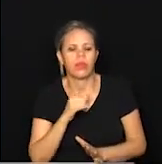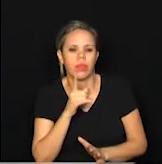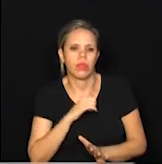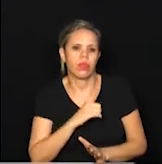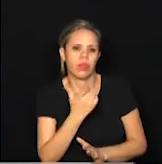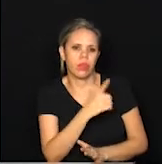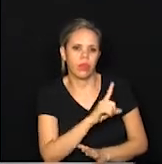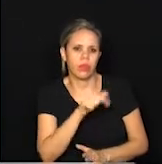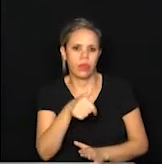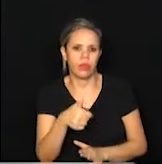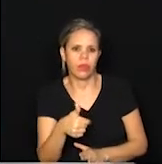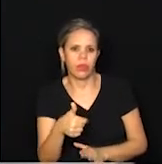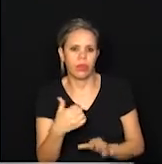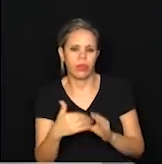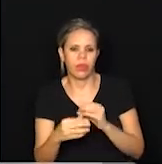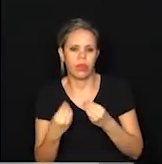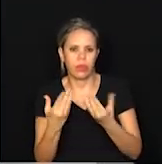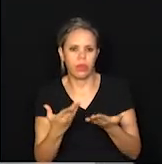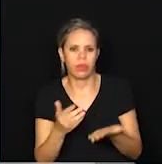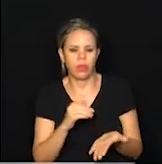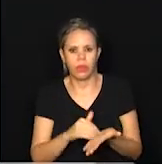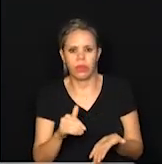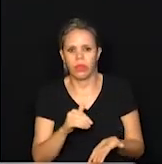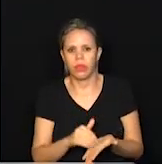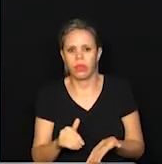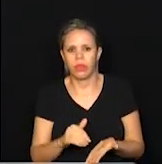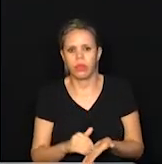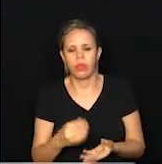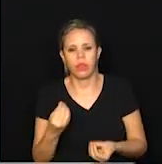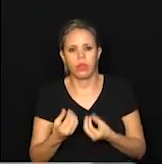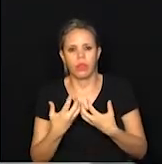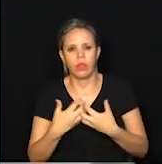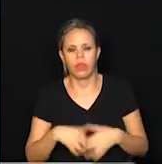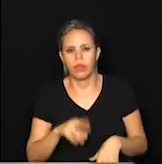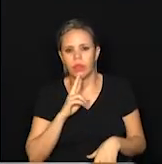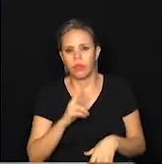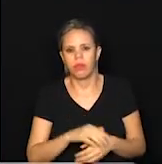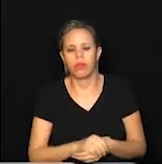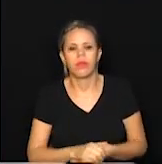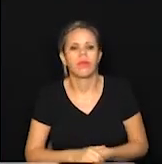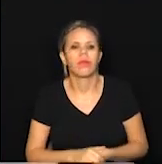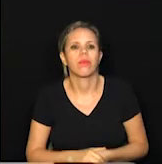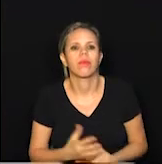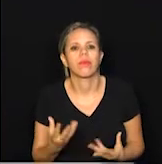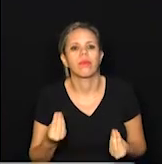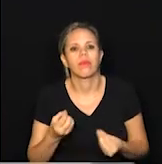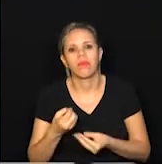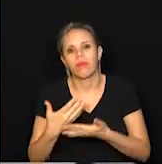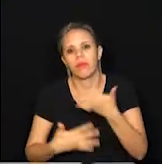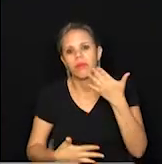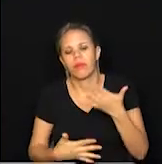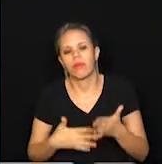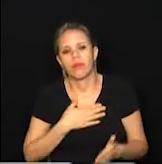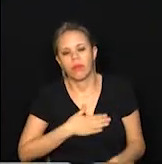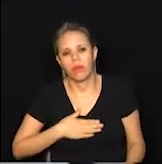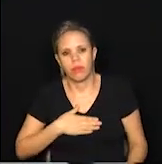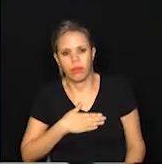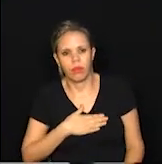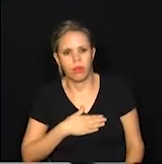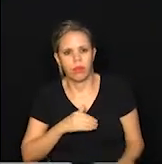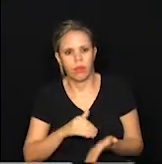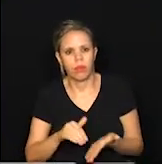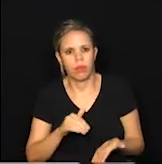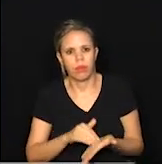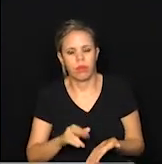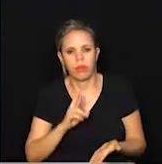no meio desse caminho, a gente encaminha para o secretário, para a gente ver como que a gente tem a resposta. Já são muitas, e a gente gostaria que o